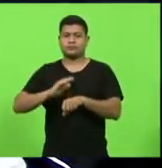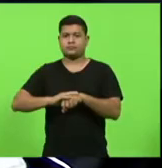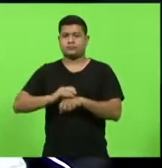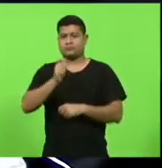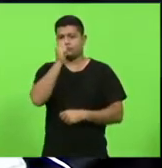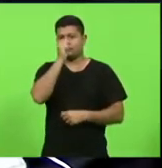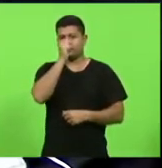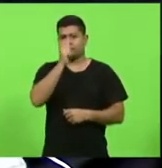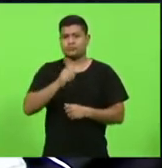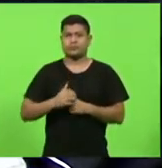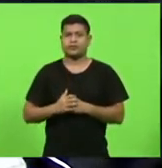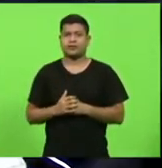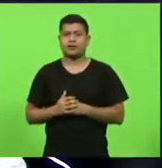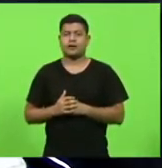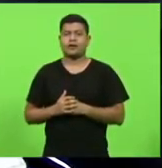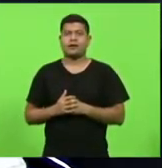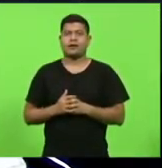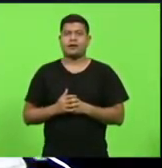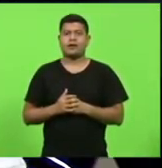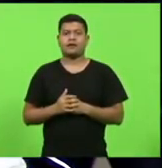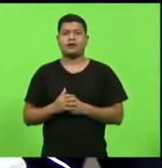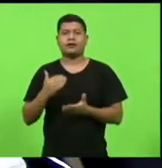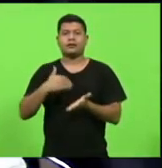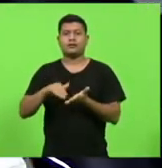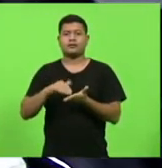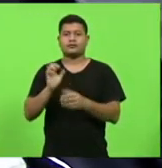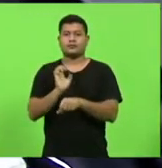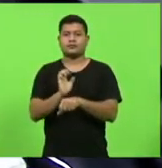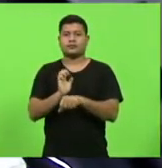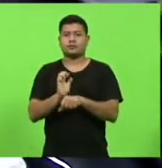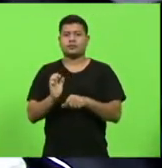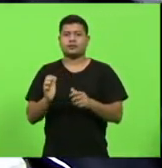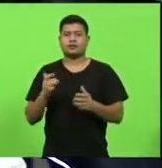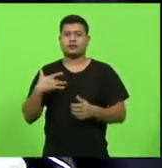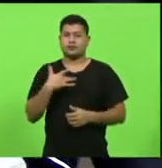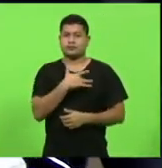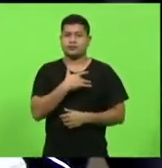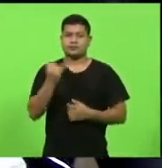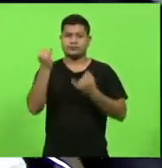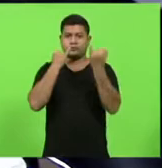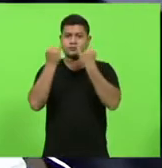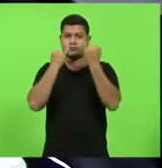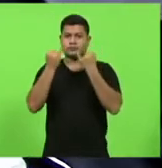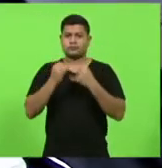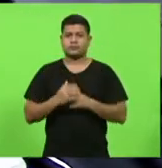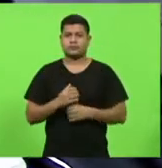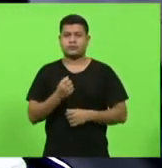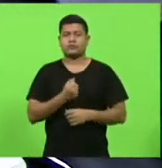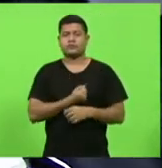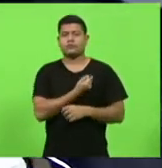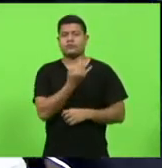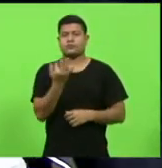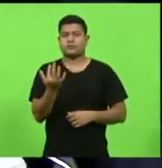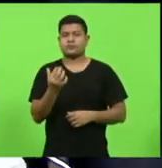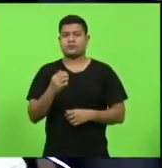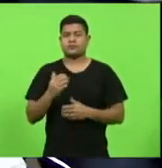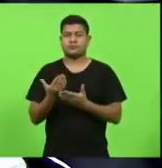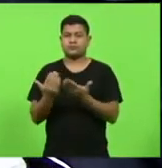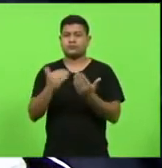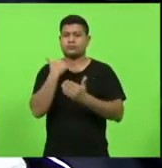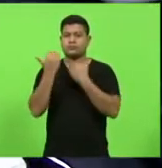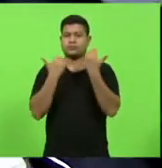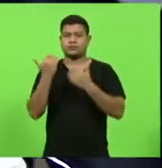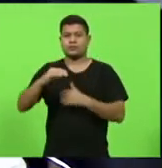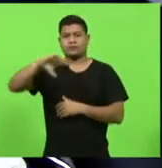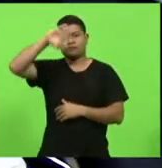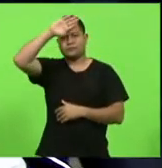Amin, solicitando ao secretário de Estado da Saúde informações acerca do número de mortes de febre amarela no corrente ano,